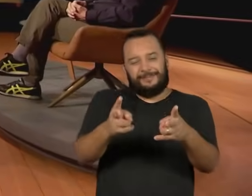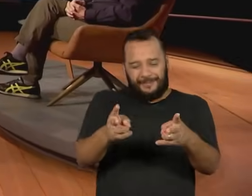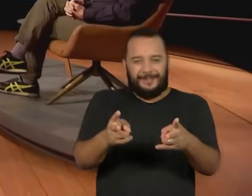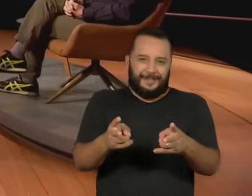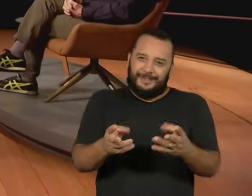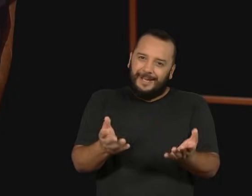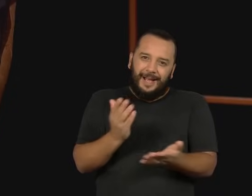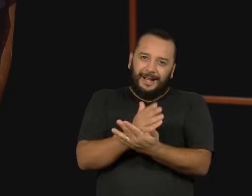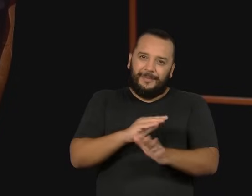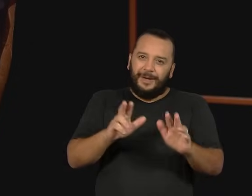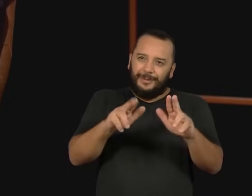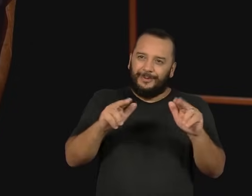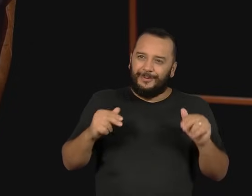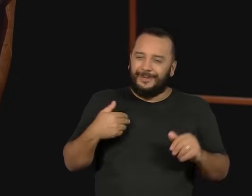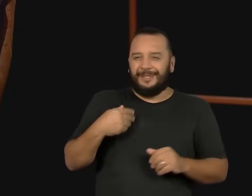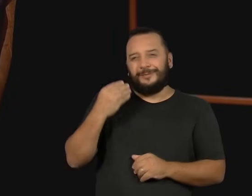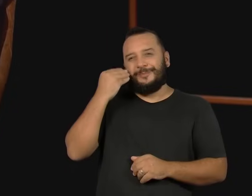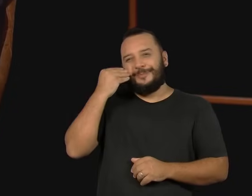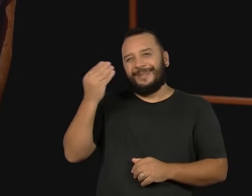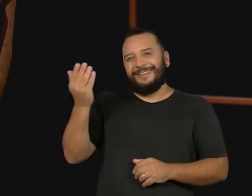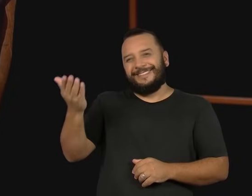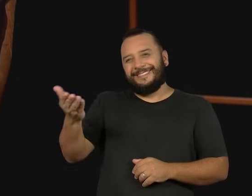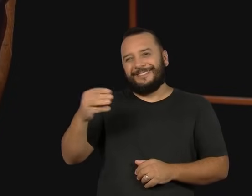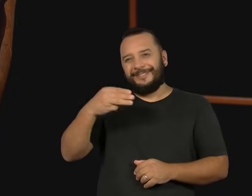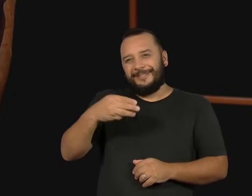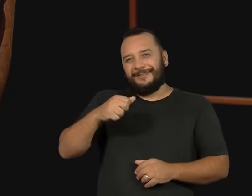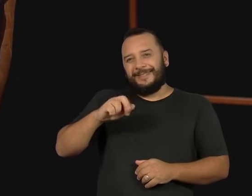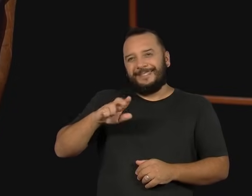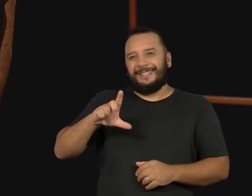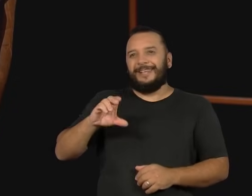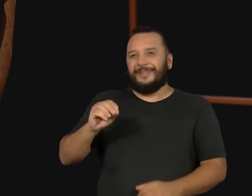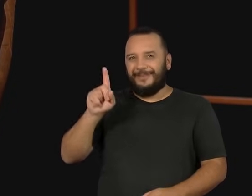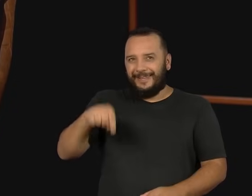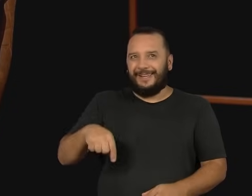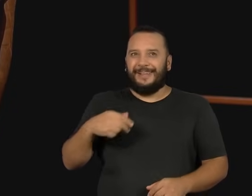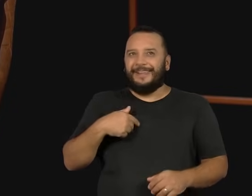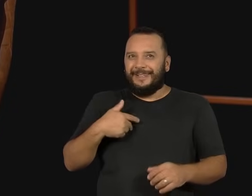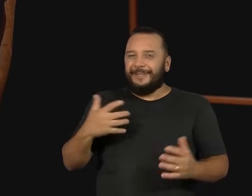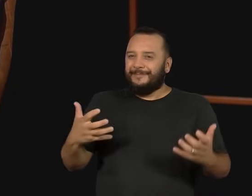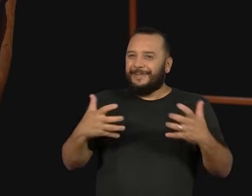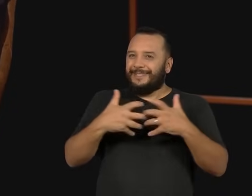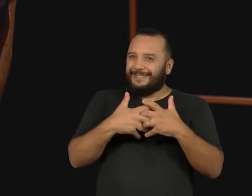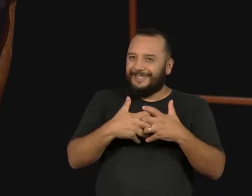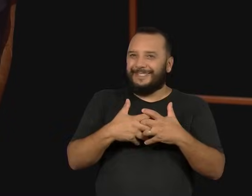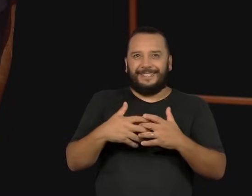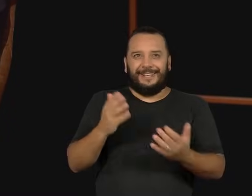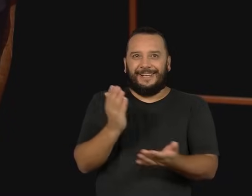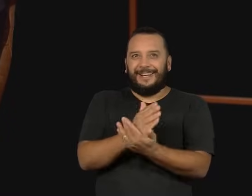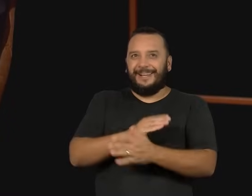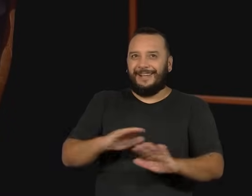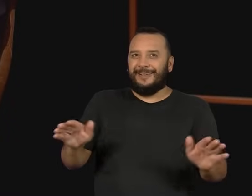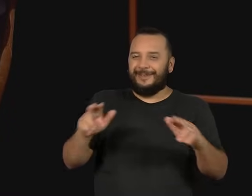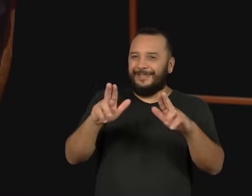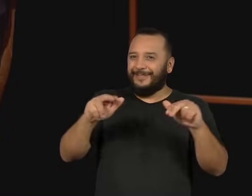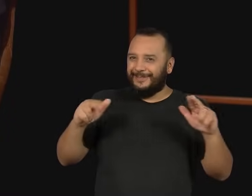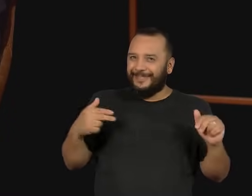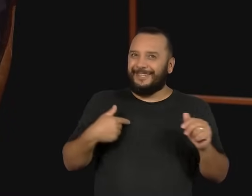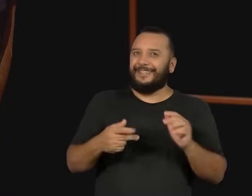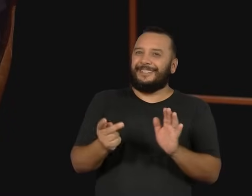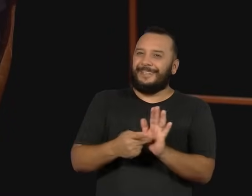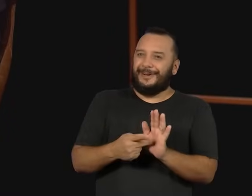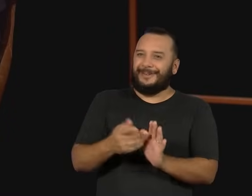Puxa, um beijo, Marcelo. Puxa, não, é uma parceria que não pode terminar nunca.